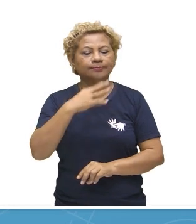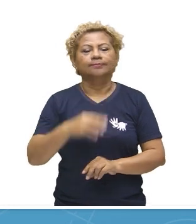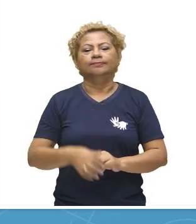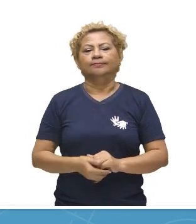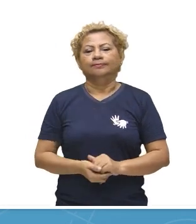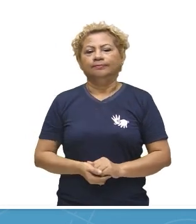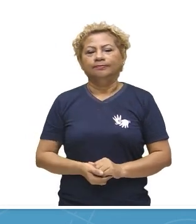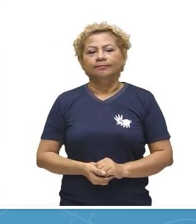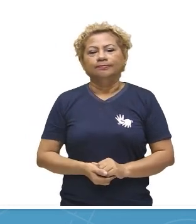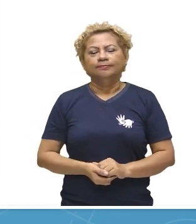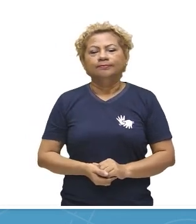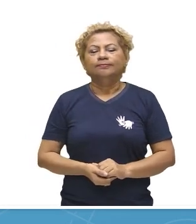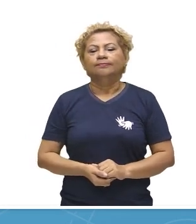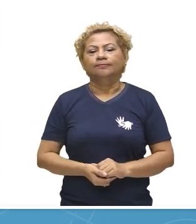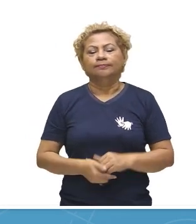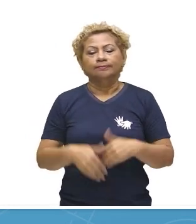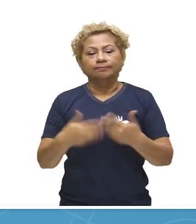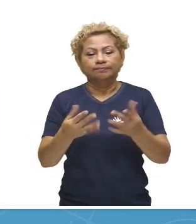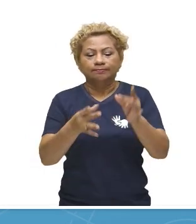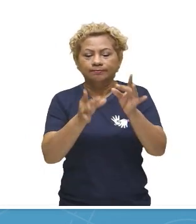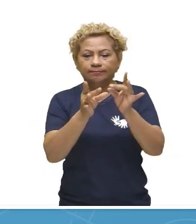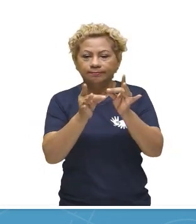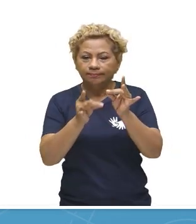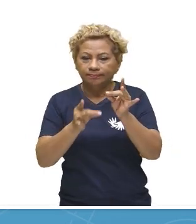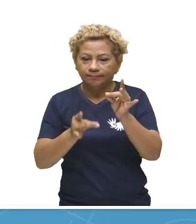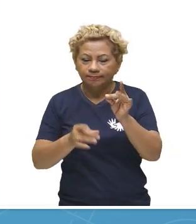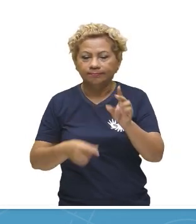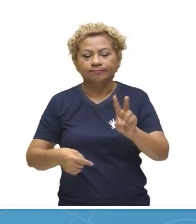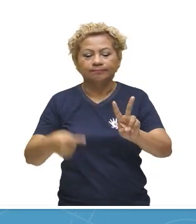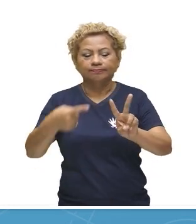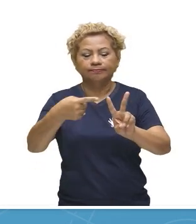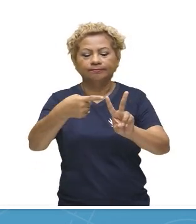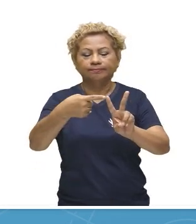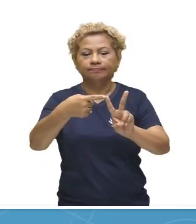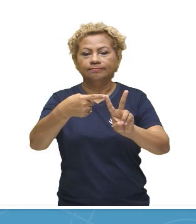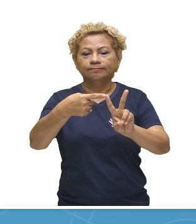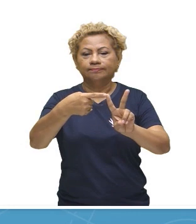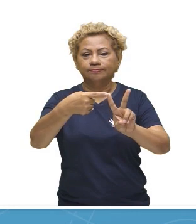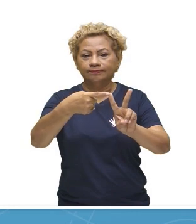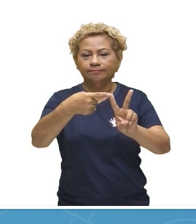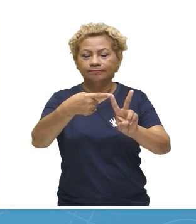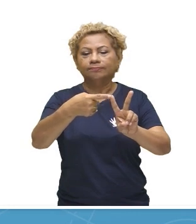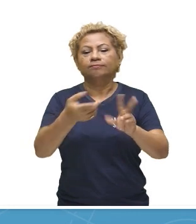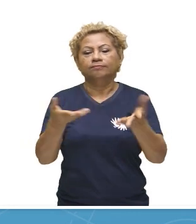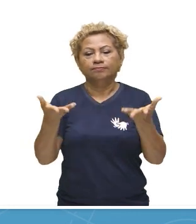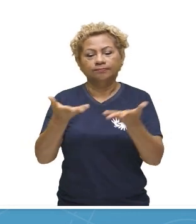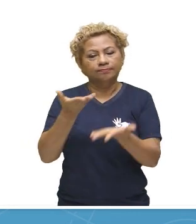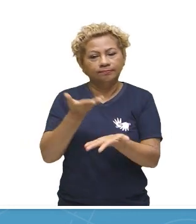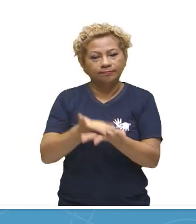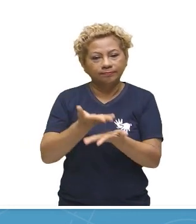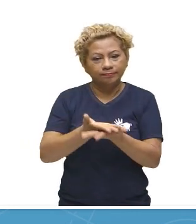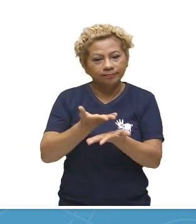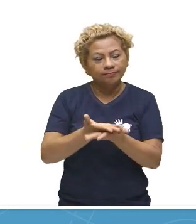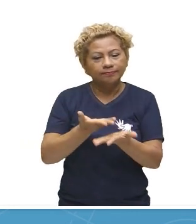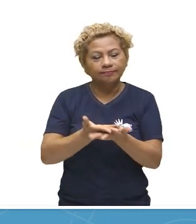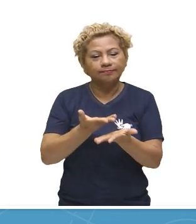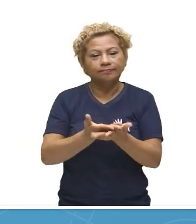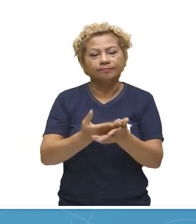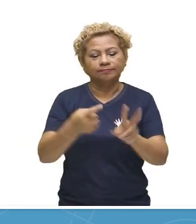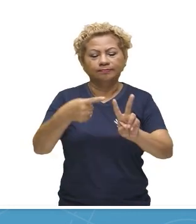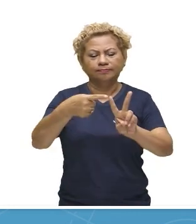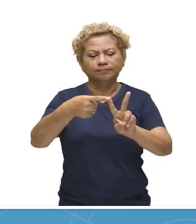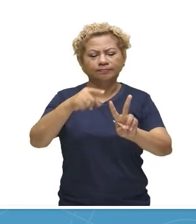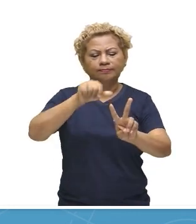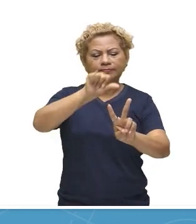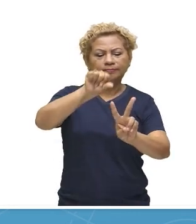caso, a gente está colocando aí o número 2, porque a gente vai estudar a raiz quadrada. Mas pode ser 3,